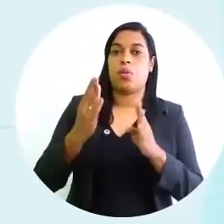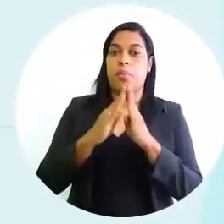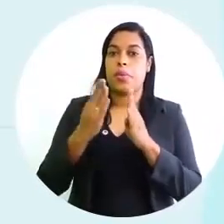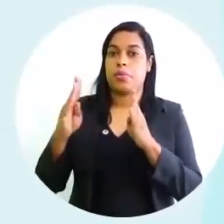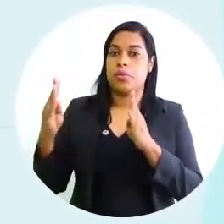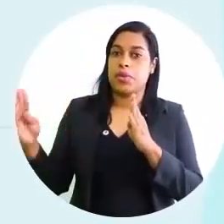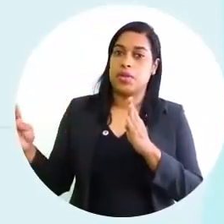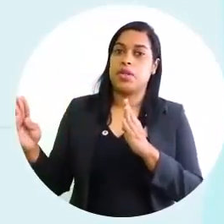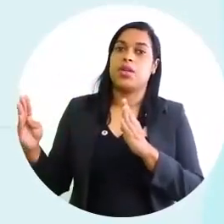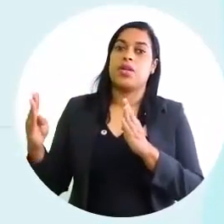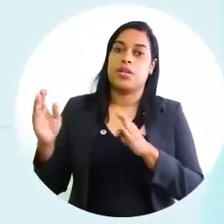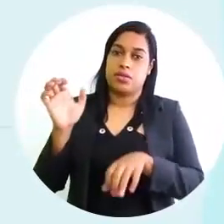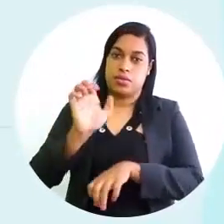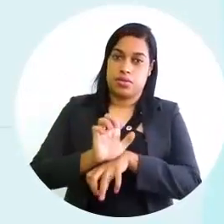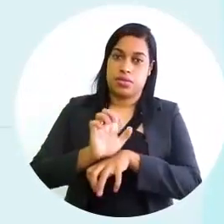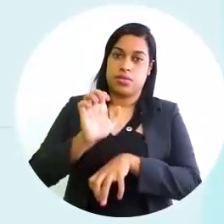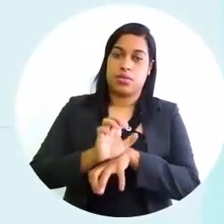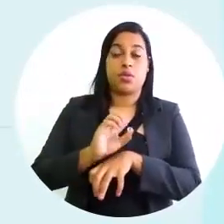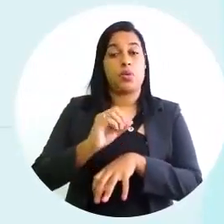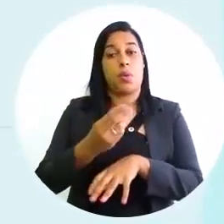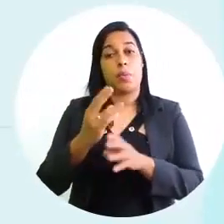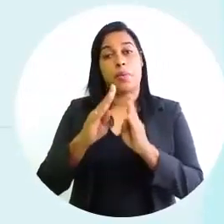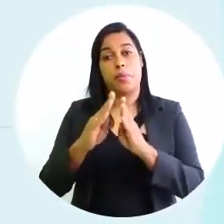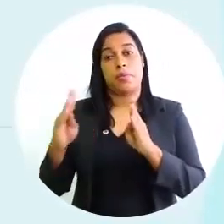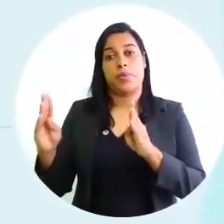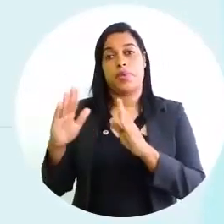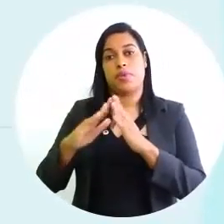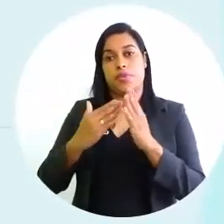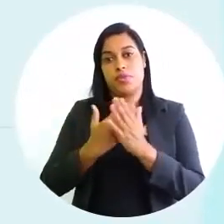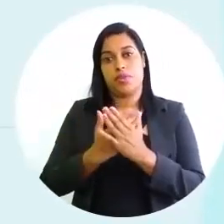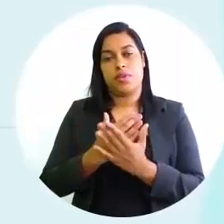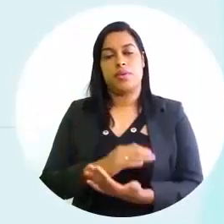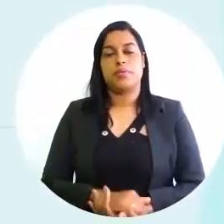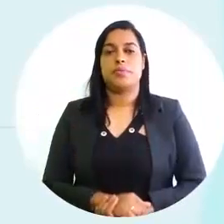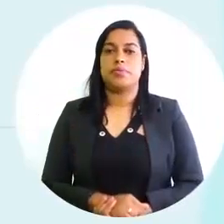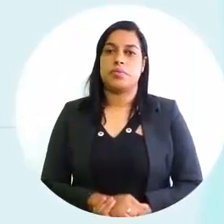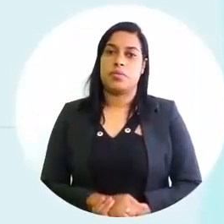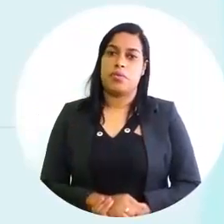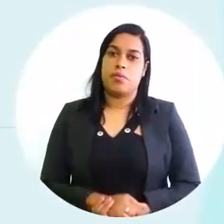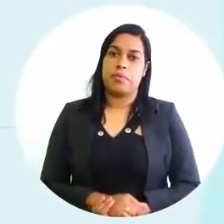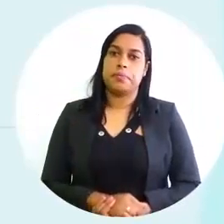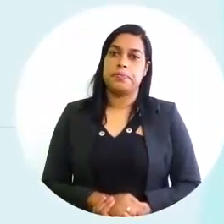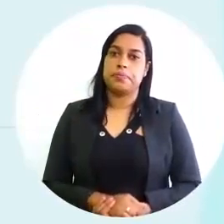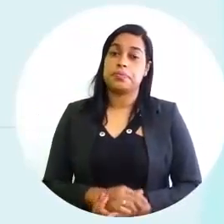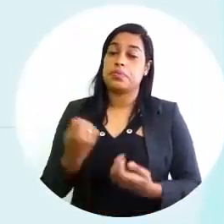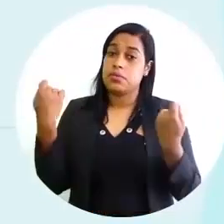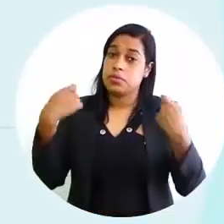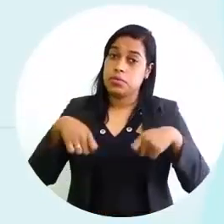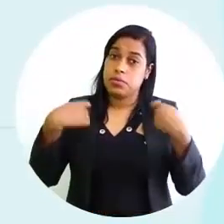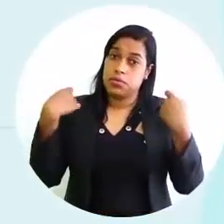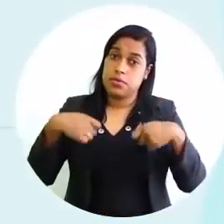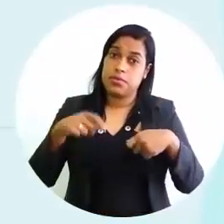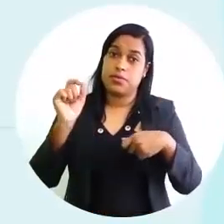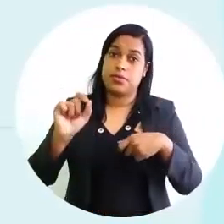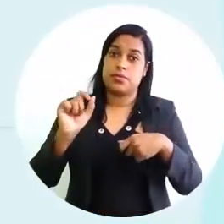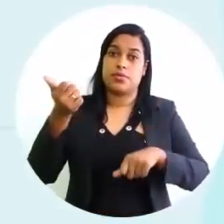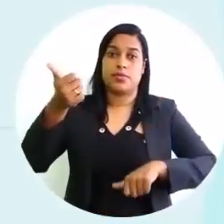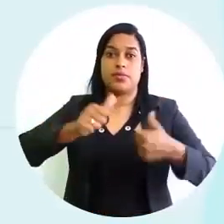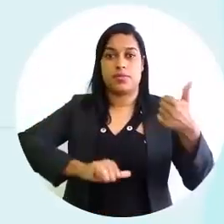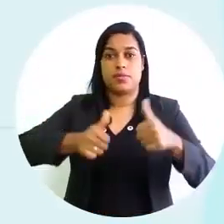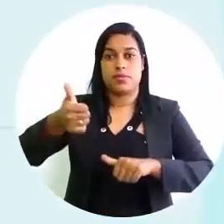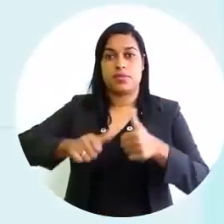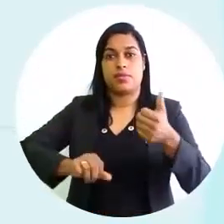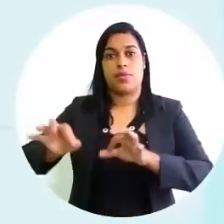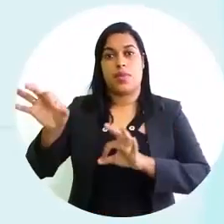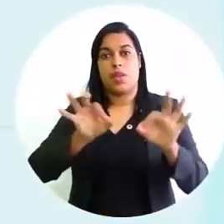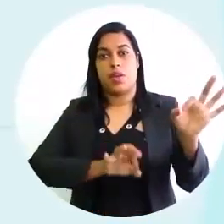biblioteca pública ou uma biblioteca escolar. É necessário que se estabeleçam critérios para